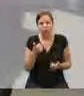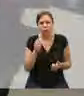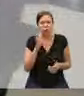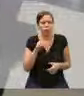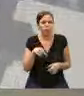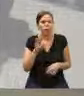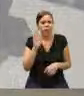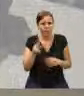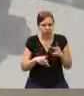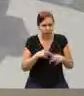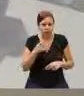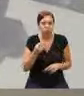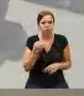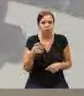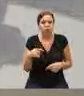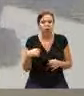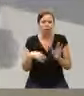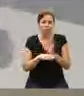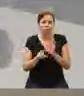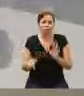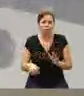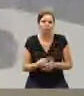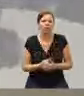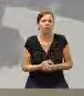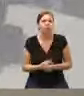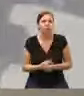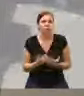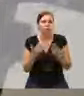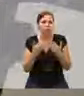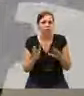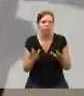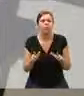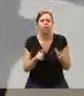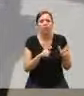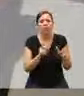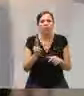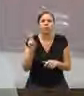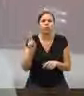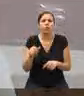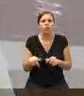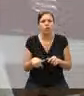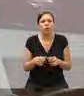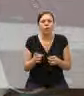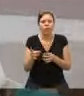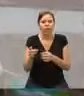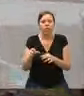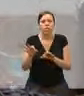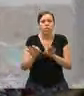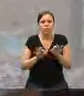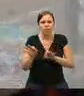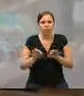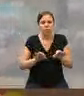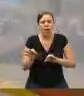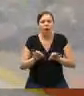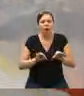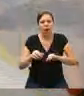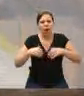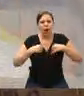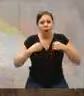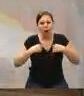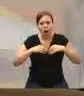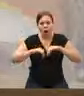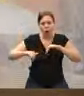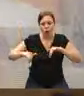nós precisamos de voluntários para nos ajudar nessa abertura diária do bazar, na separação de roupas. Isso que eu ia perguntar, né? O